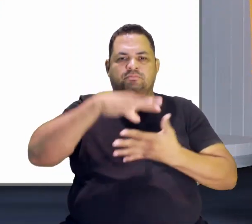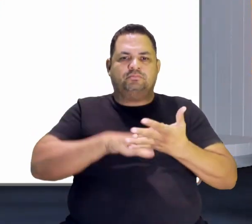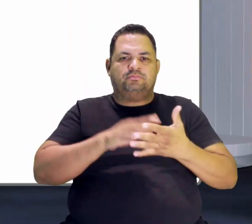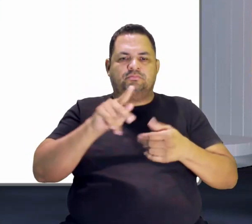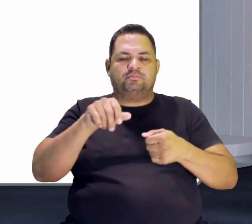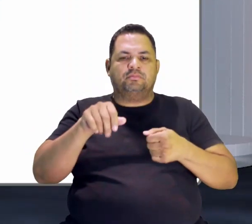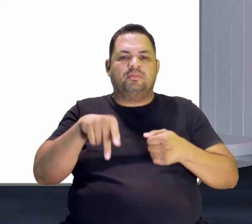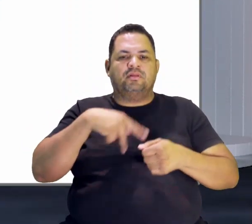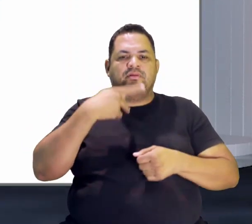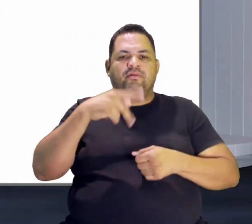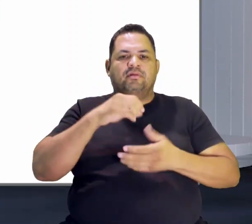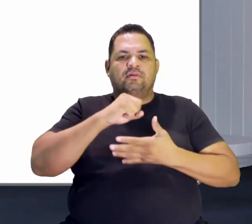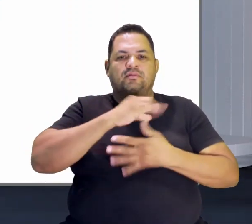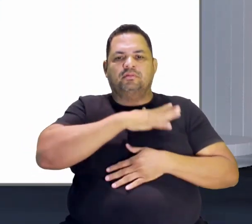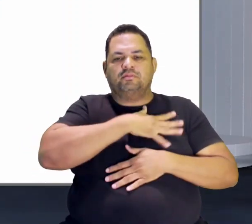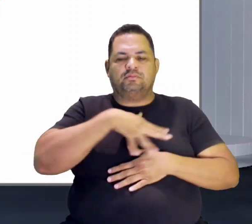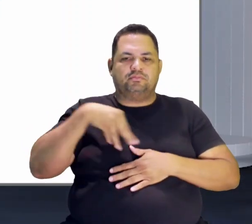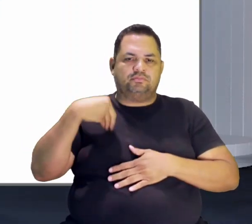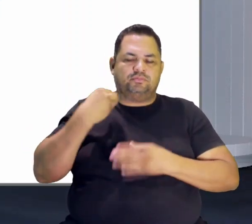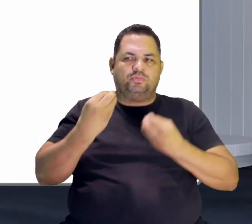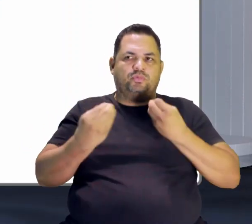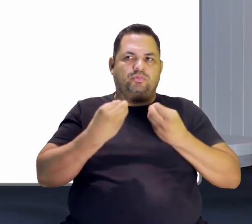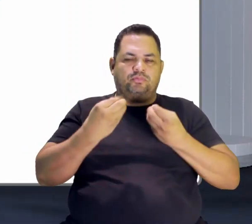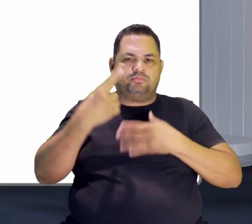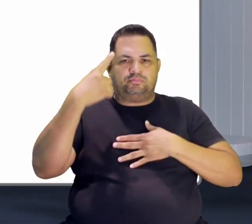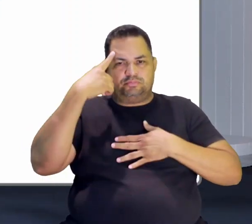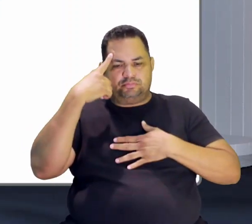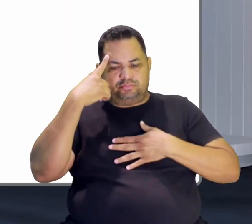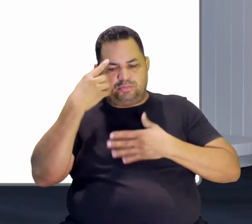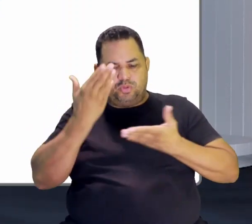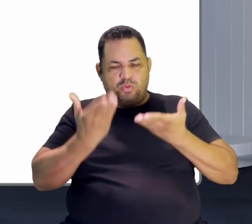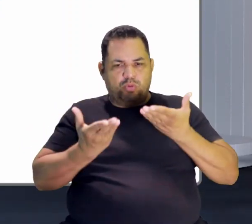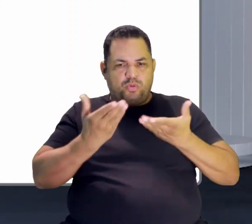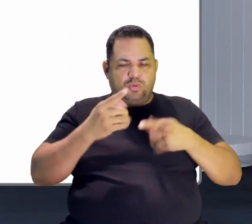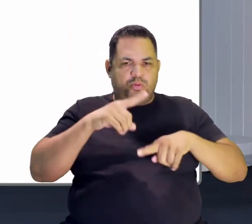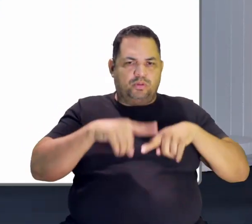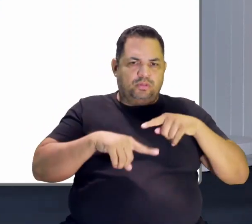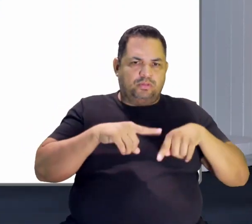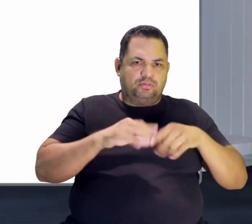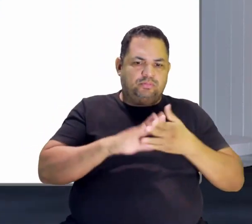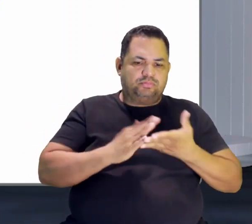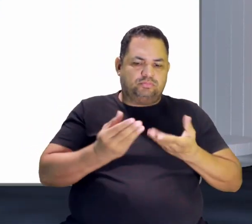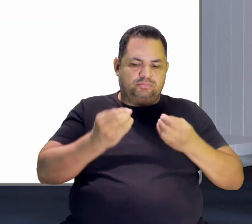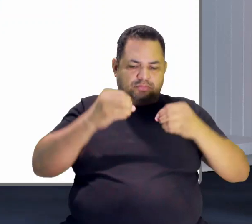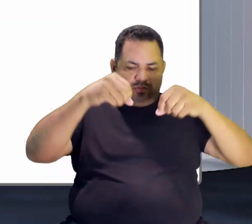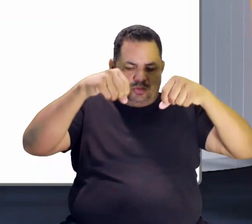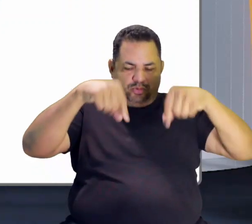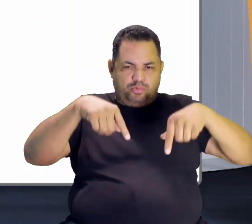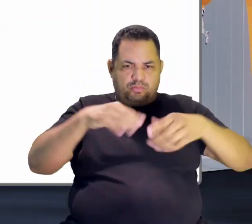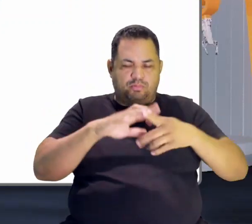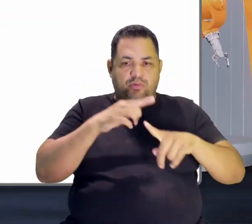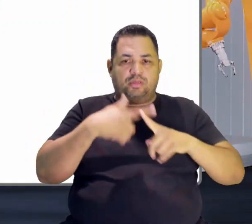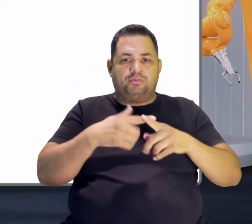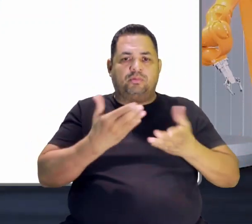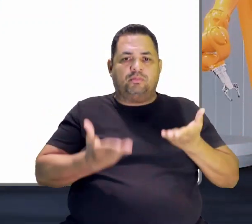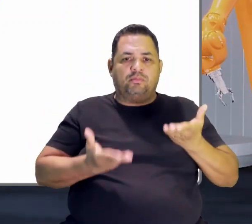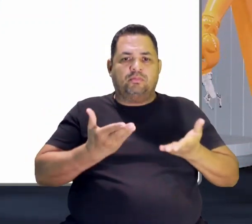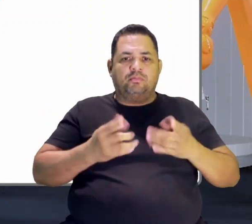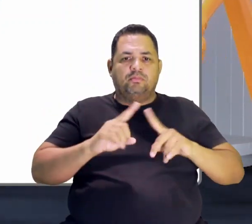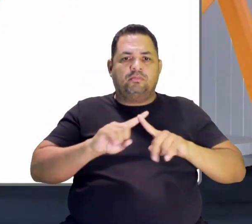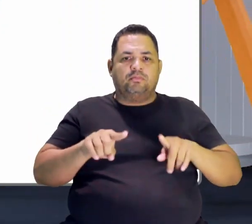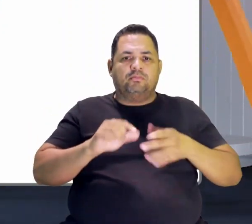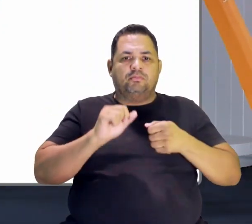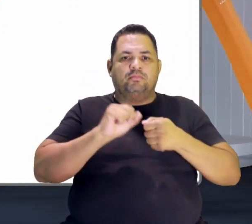novo de Aristóteles, como é que Aristóteles pensava que os corpos mais pesados chegavam primeiro devido ao peso.